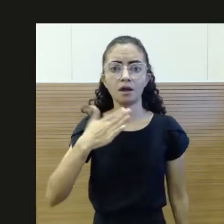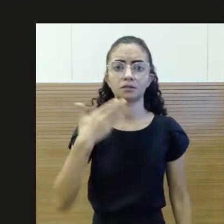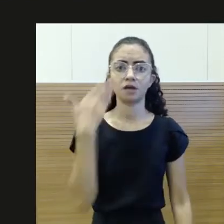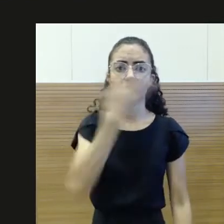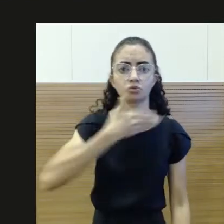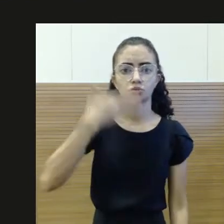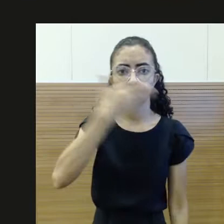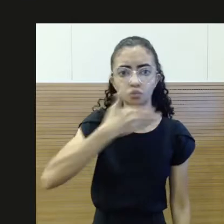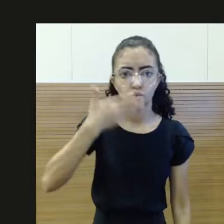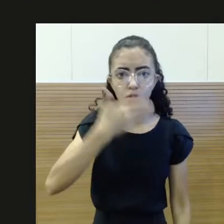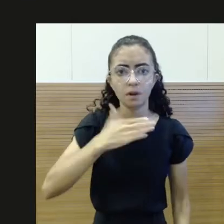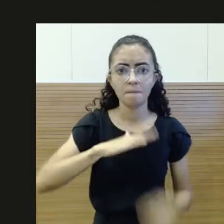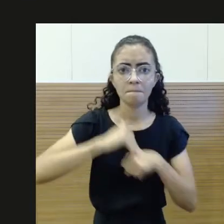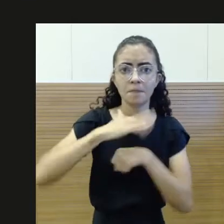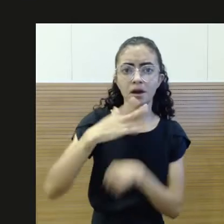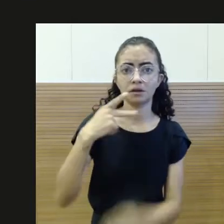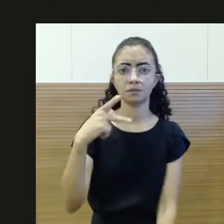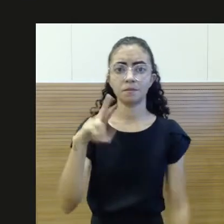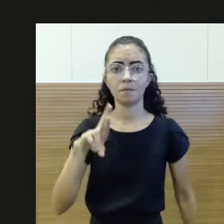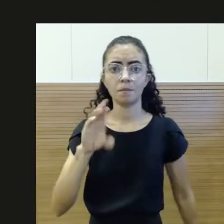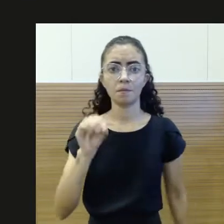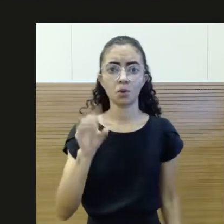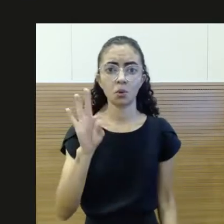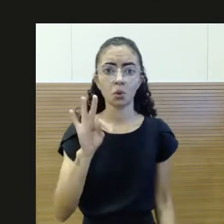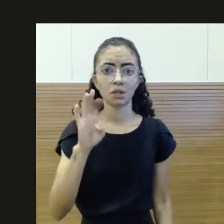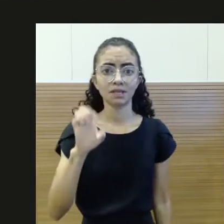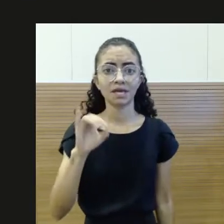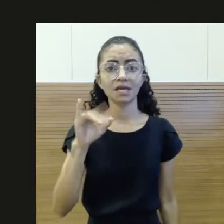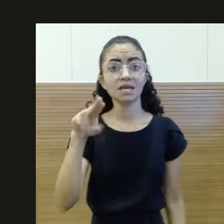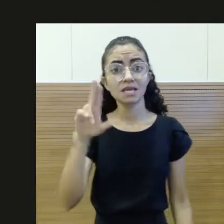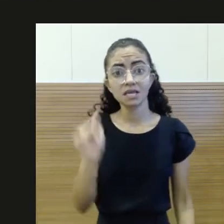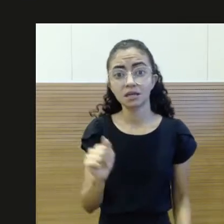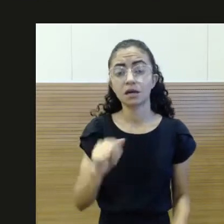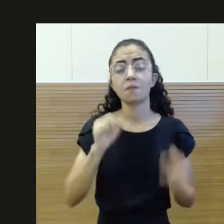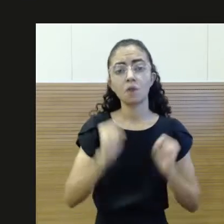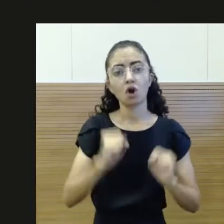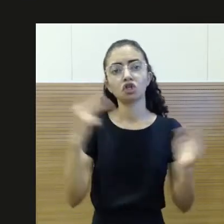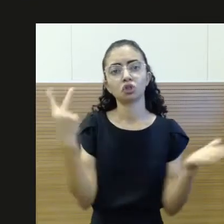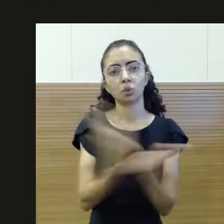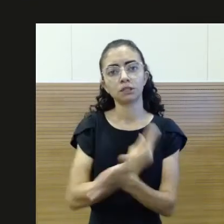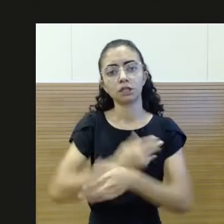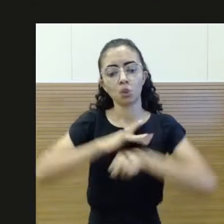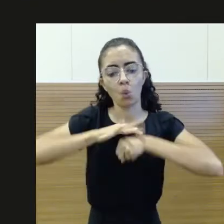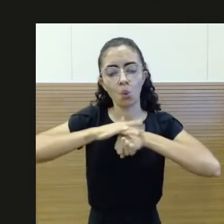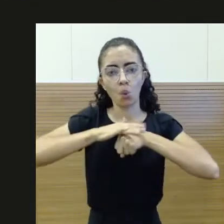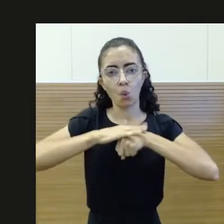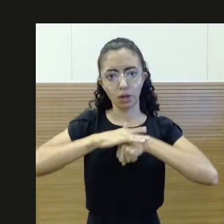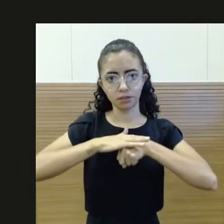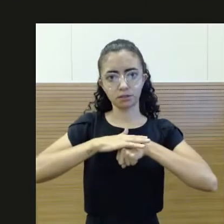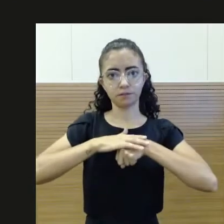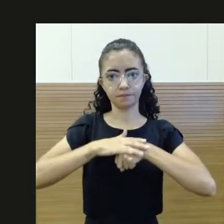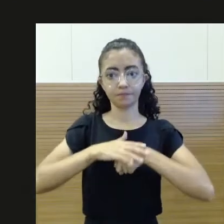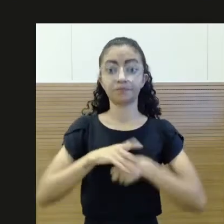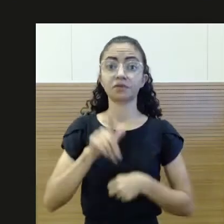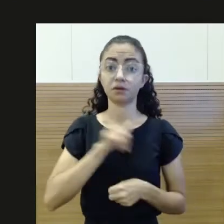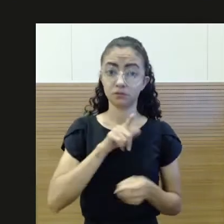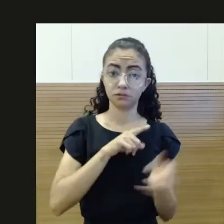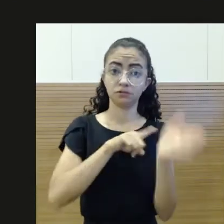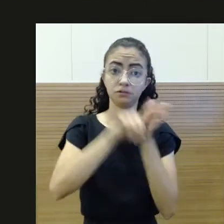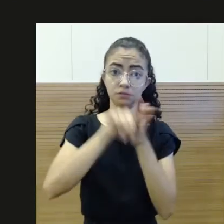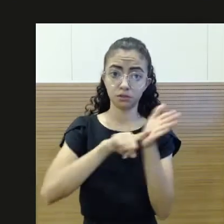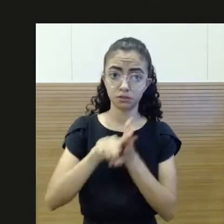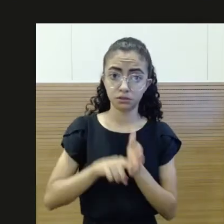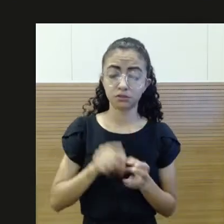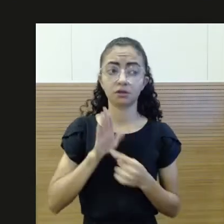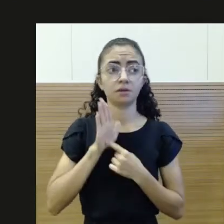proteína. Ou seja, é a receita perfeita para a doença crônica, não é? Os estudos que mostram isso são estudos nacionais